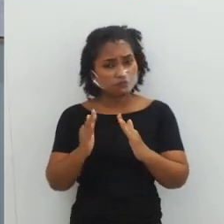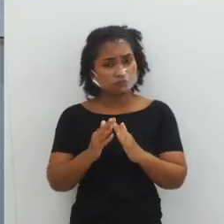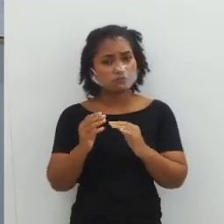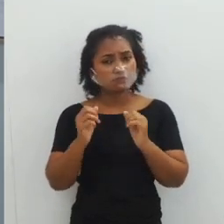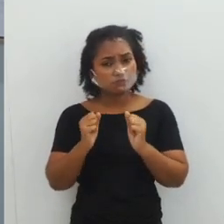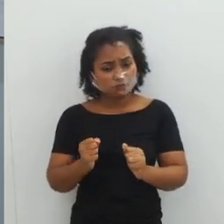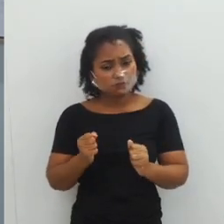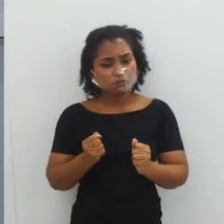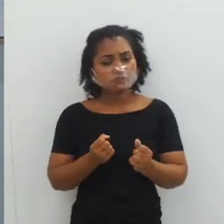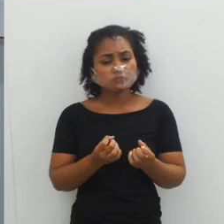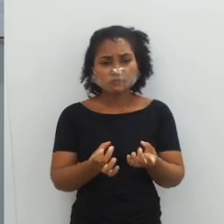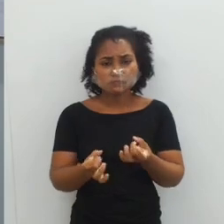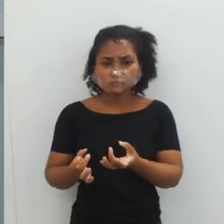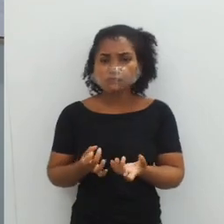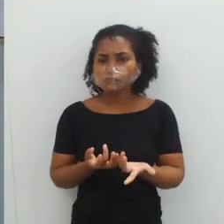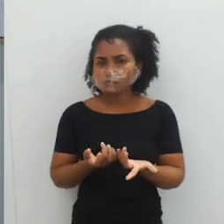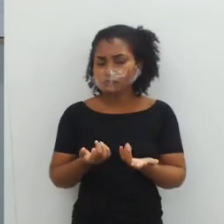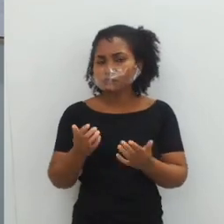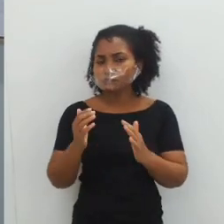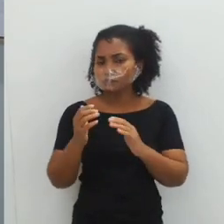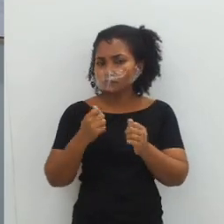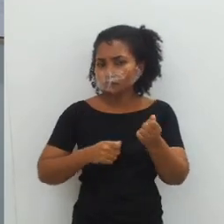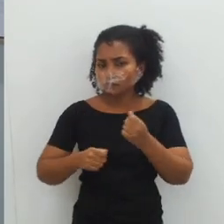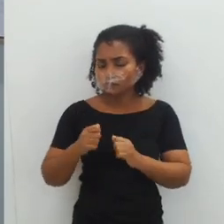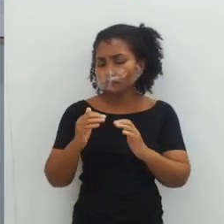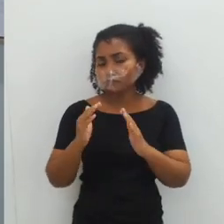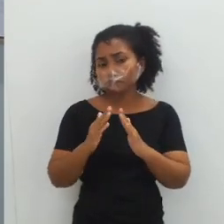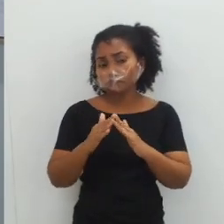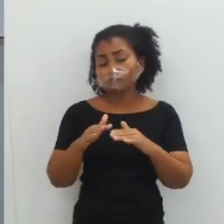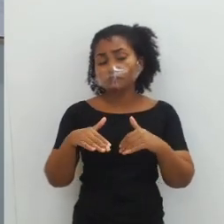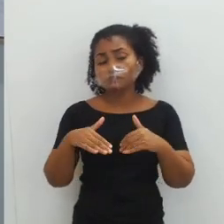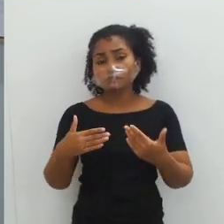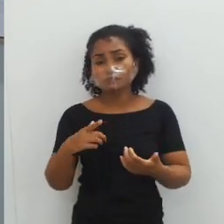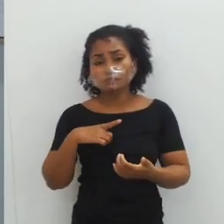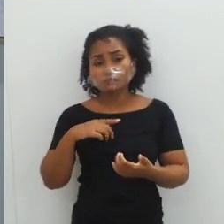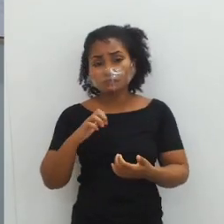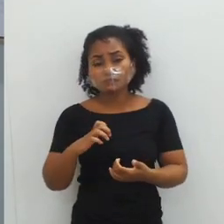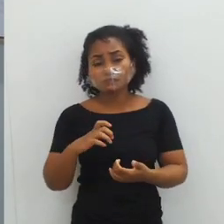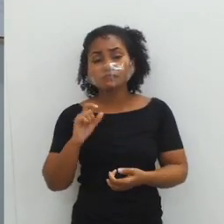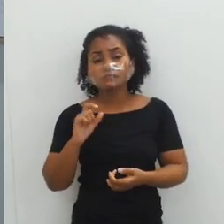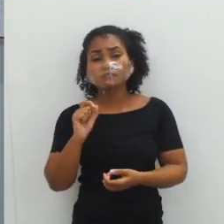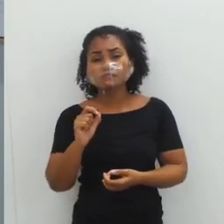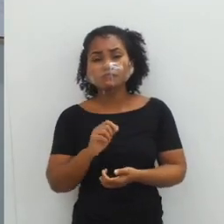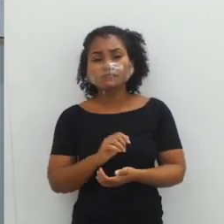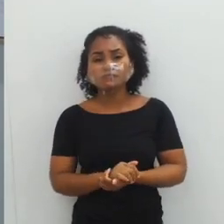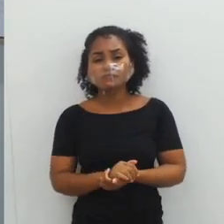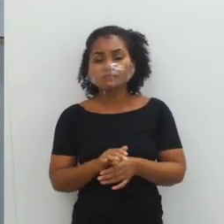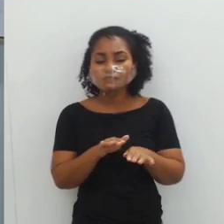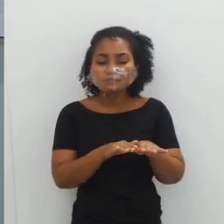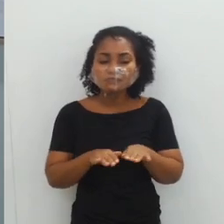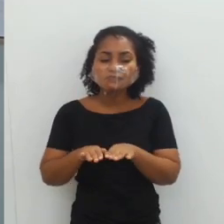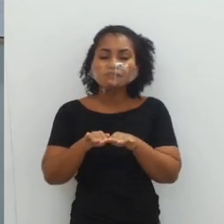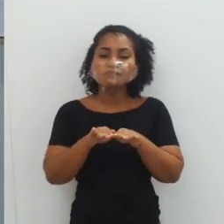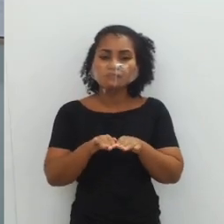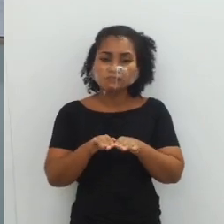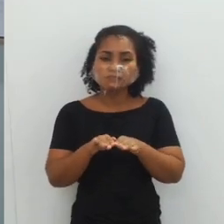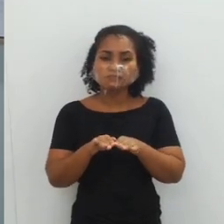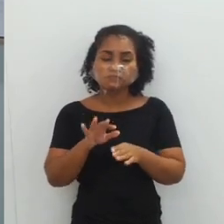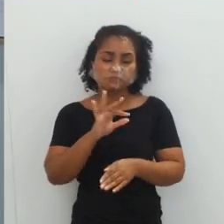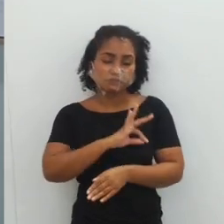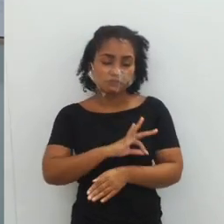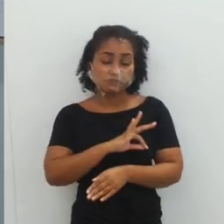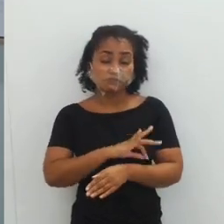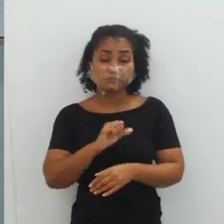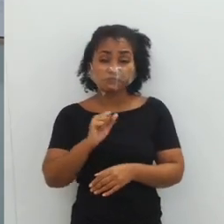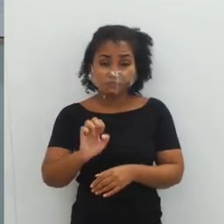sim contribuir economicamente com a casa. Então, por isso que se tem muita questão da igualdade salarial.